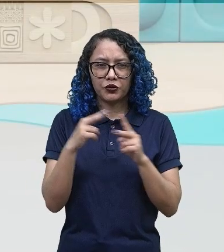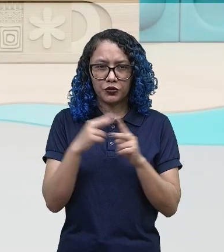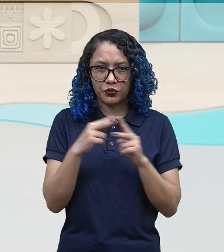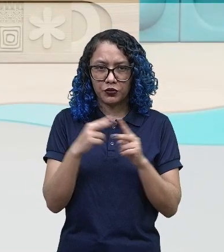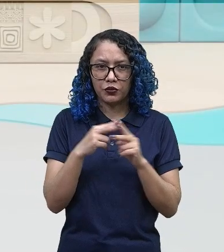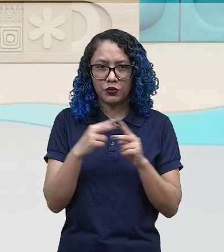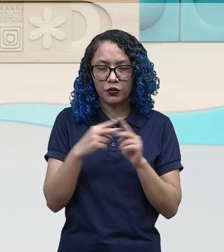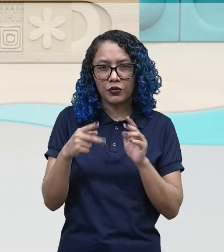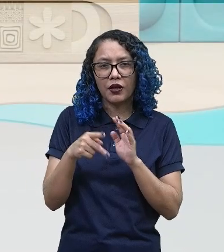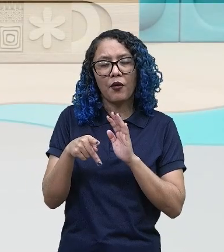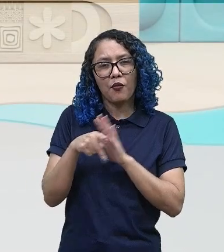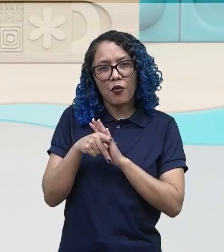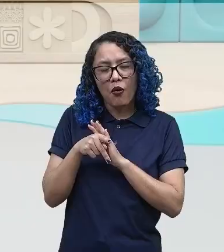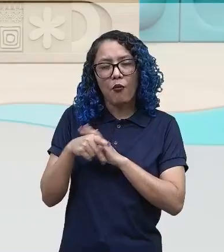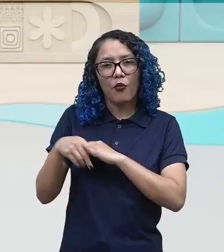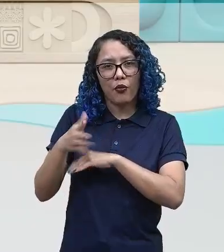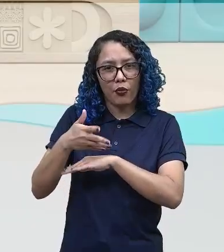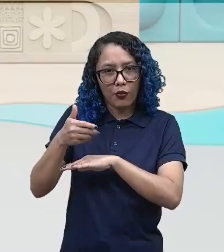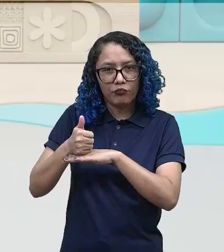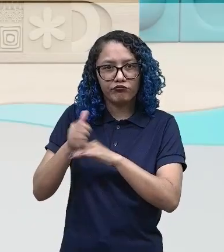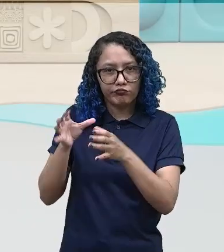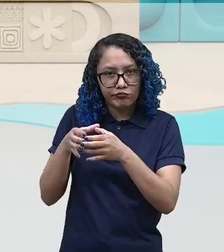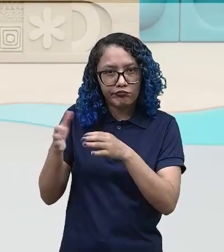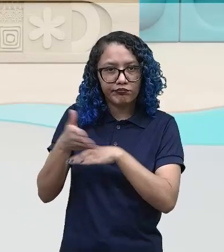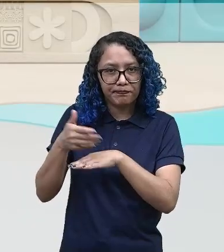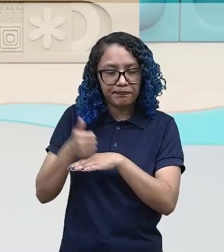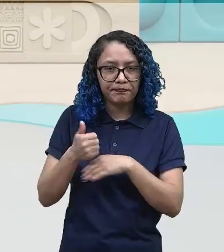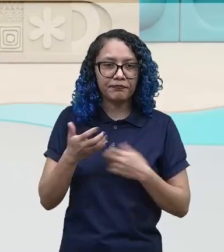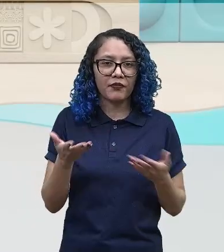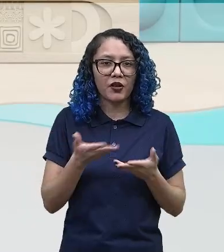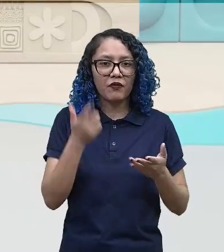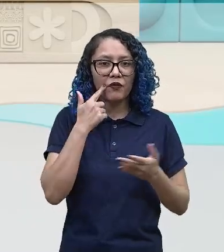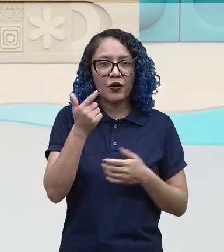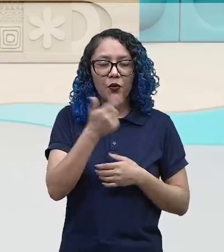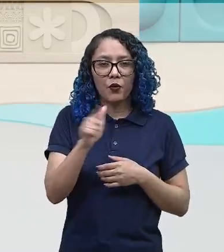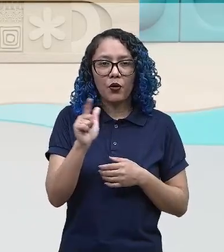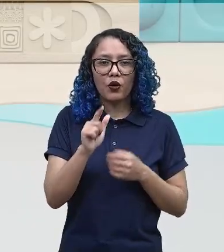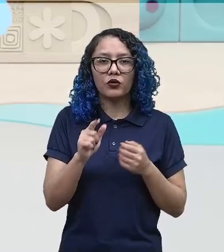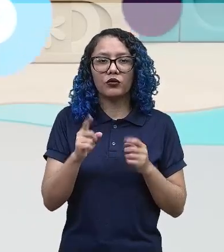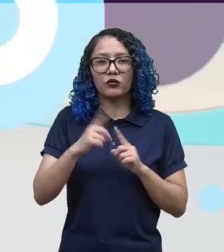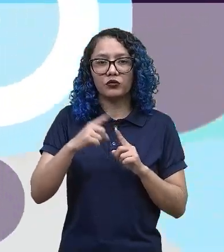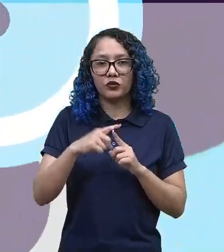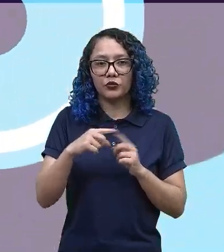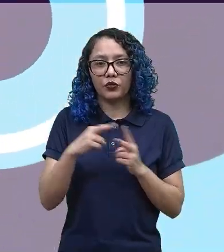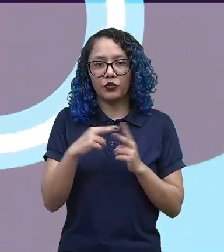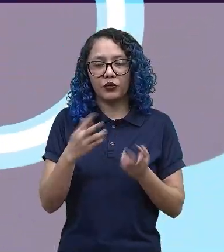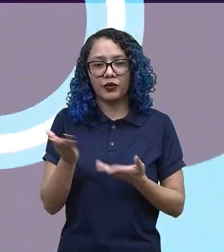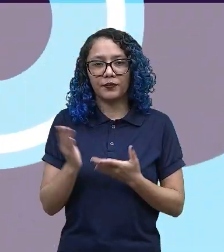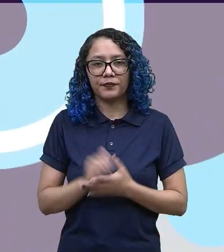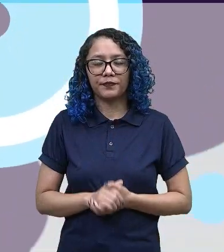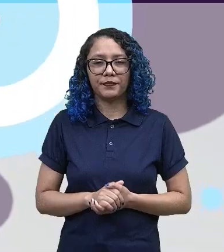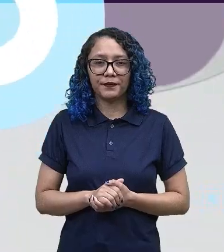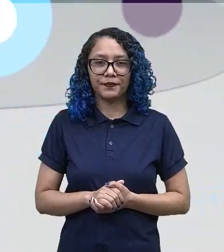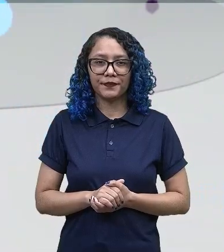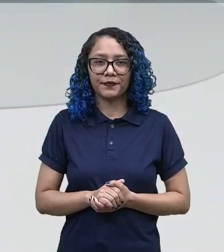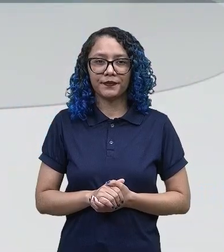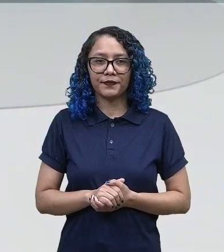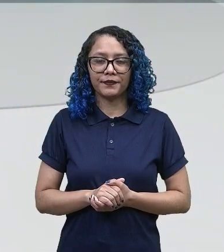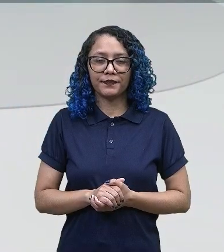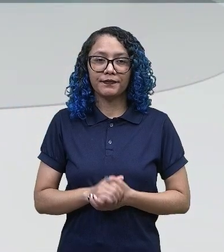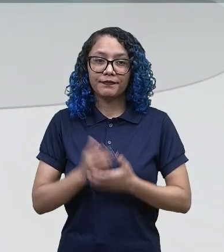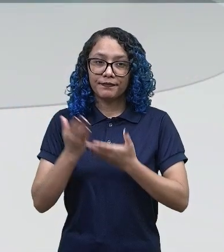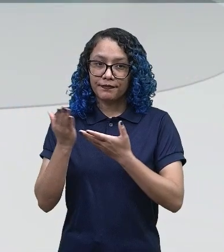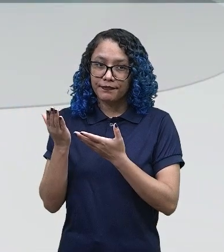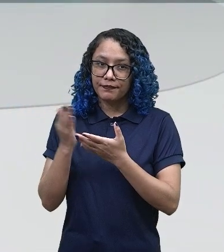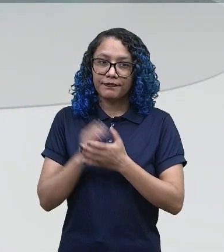pelos colonizadores. A gente vai relembrar um pouco agora do Aipenquit. Vamos lá? O Aipenquit